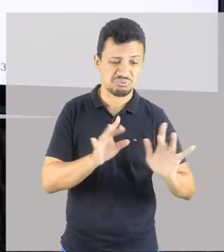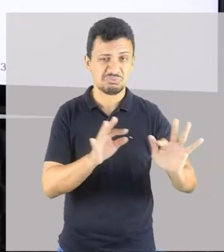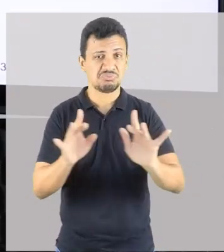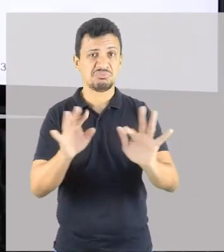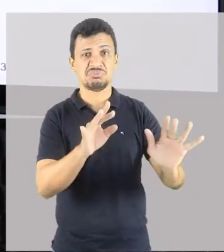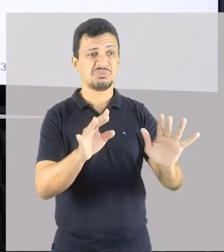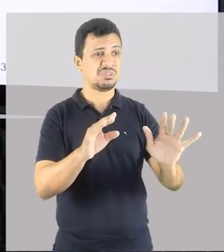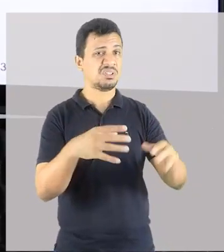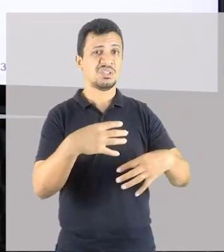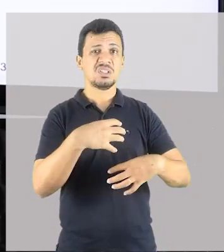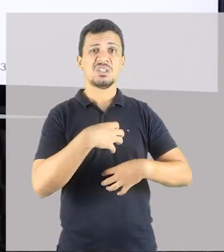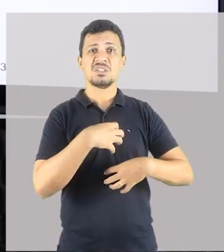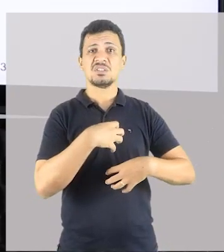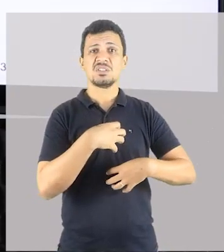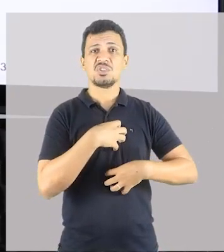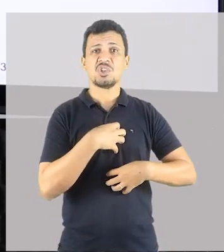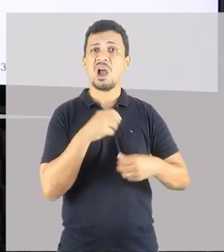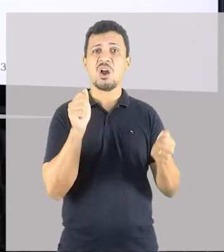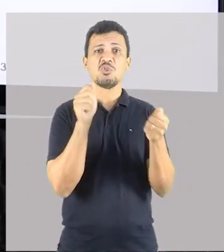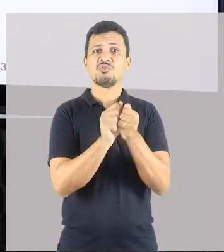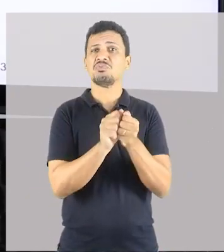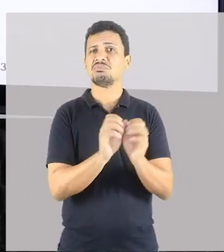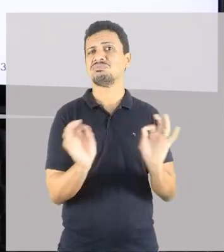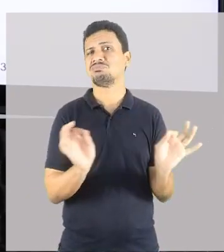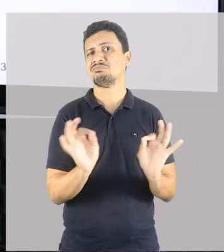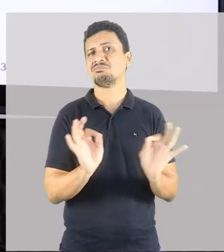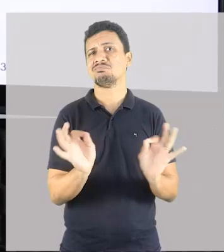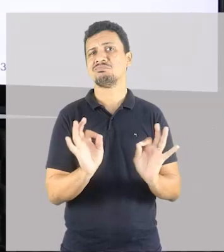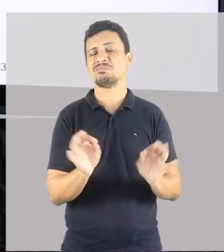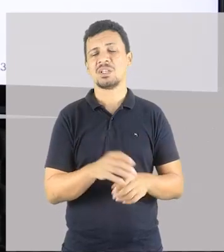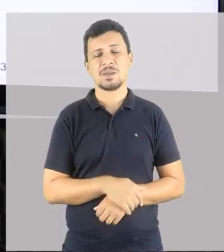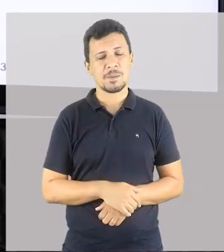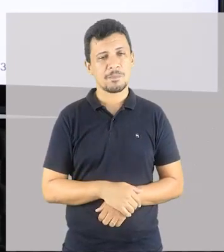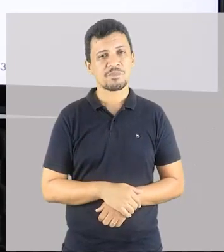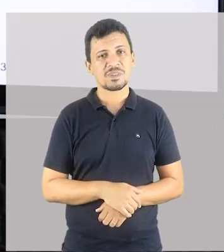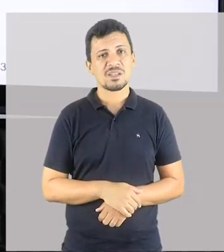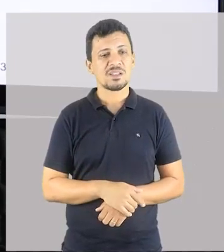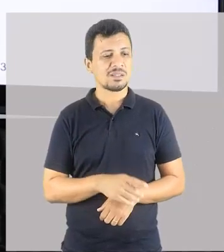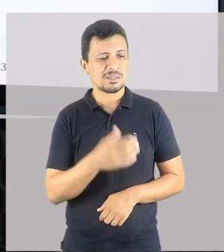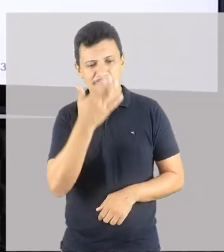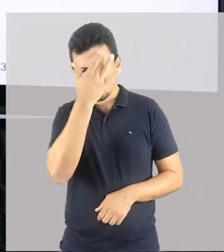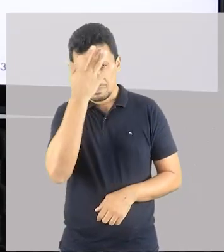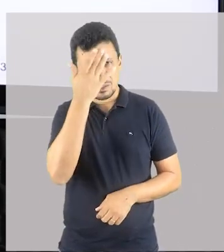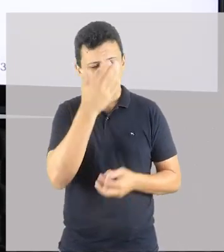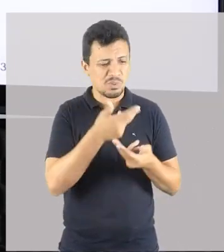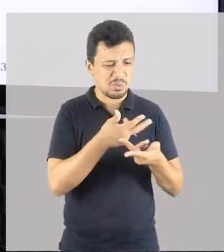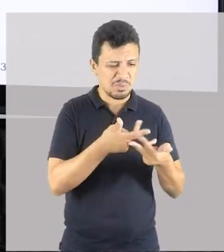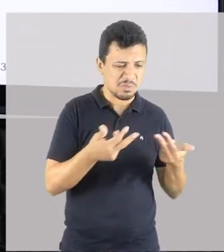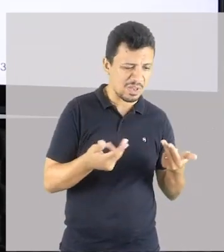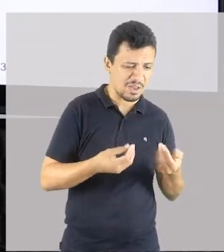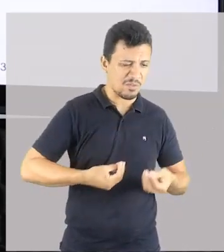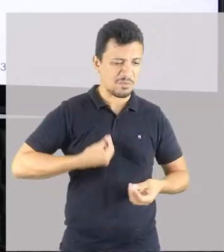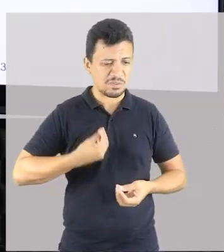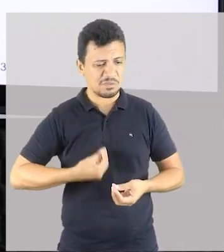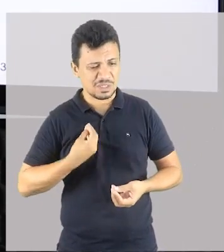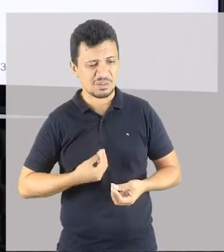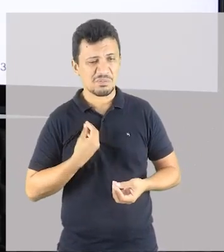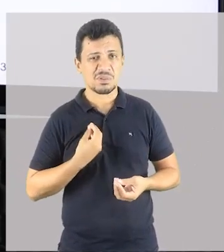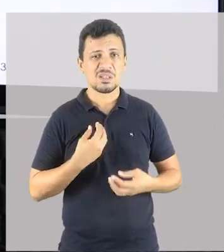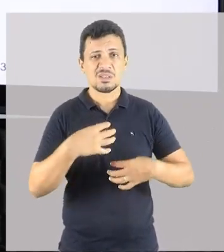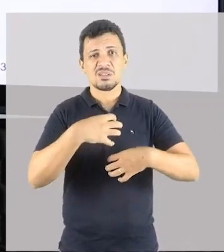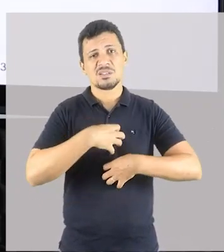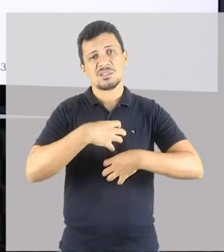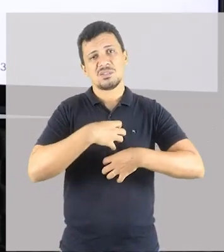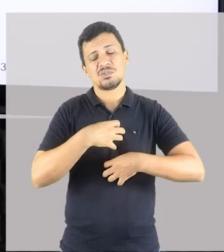permite nos sentir acompanhados, certo? Apesar de nós estarmos com muitas pessoas, convivendo com elas, mas nós estamos